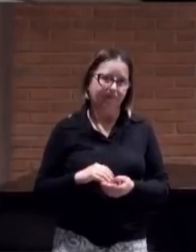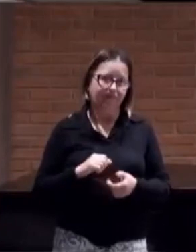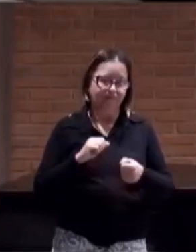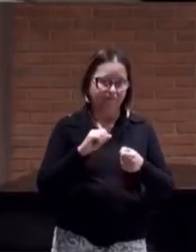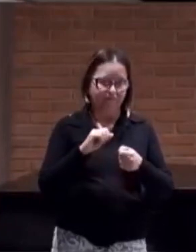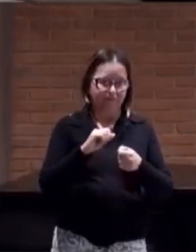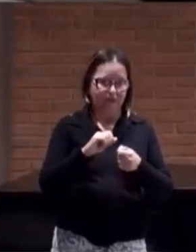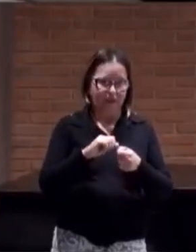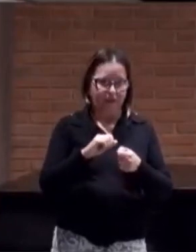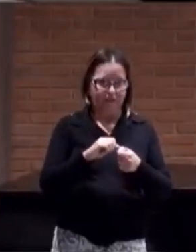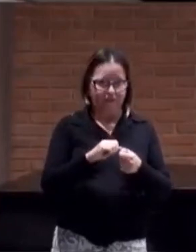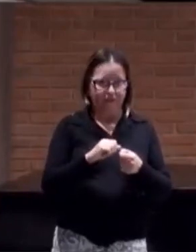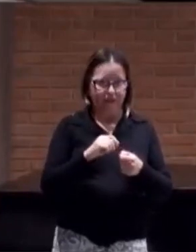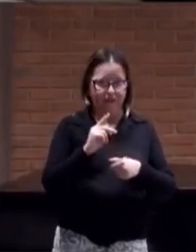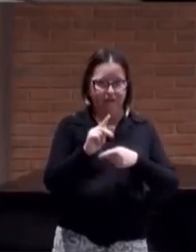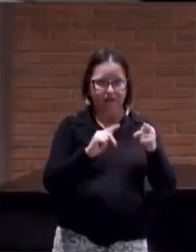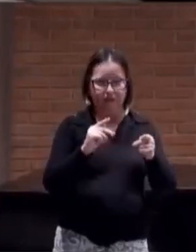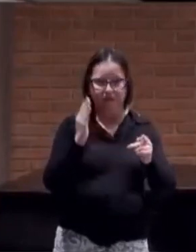apostasia,